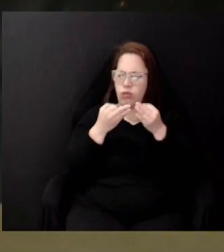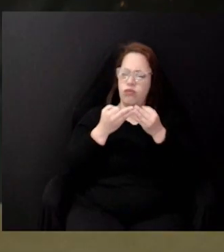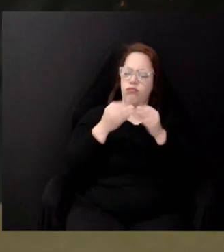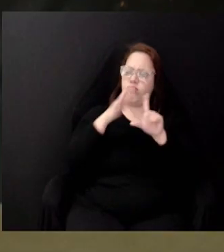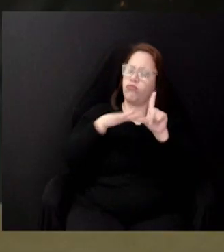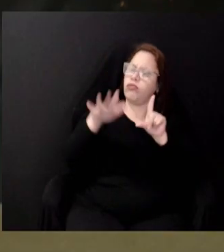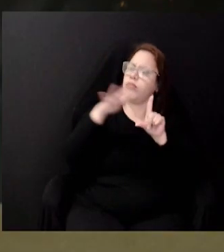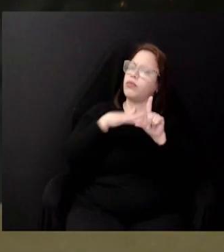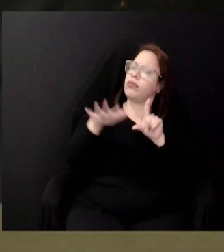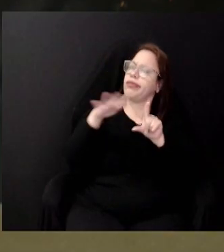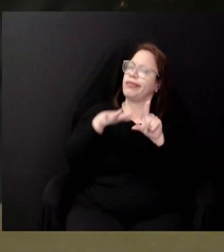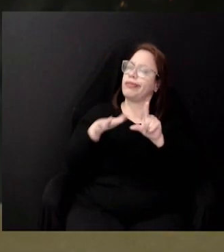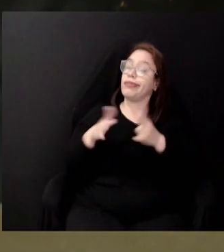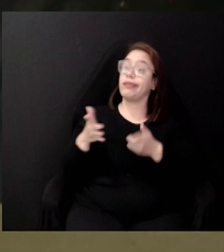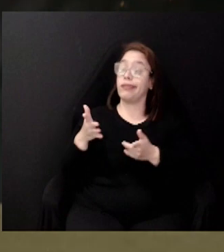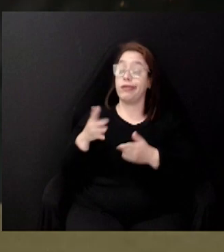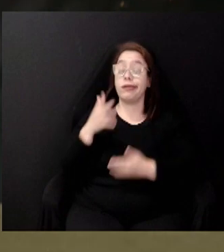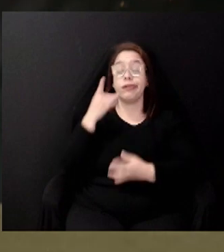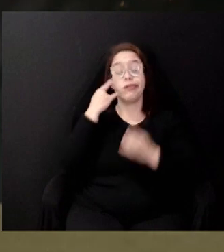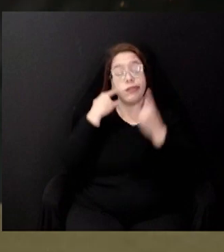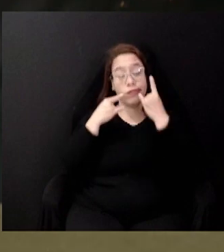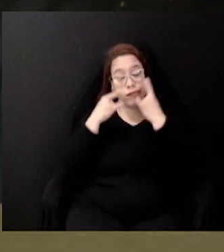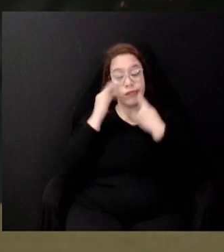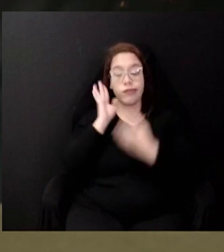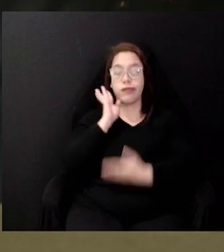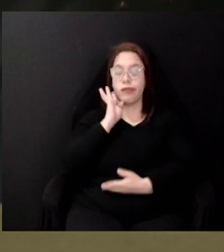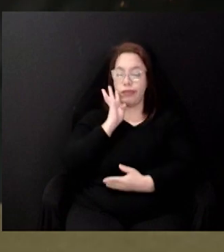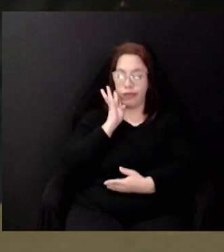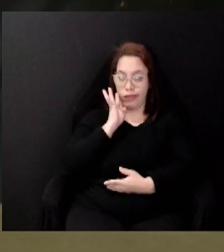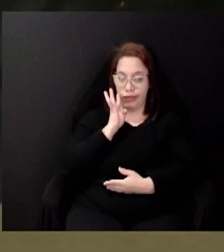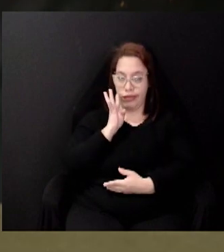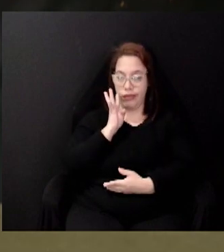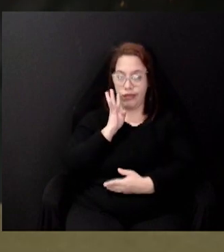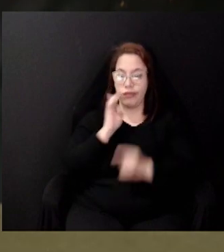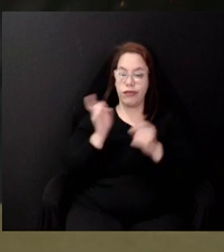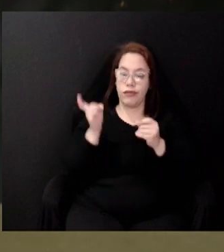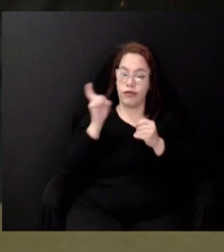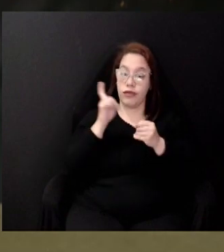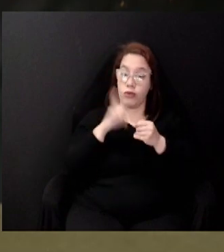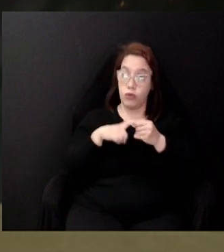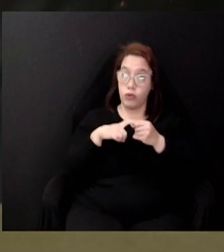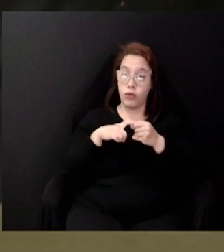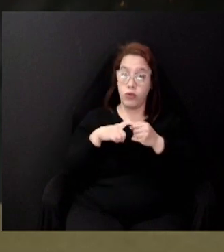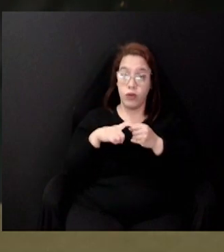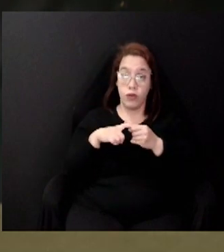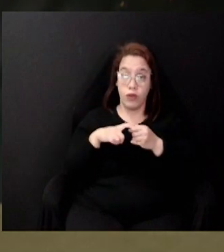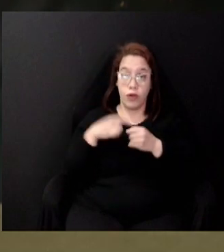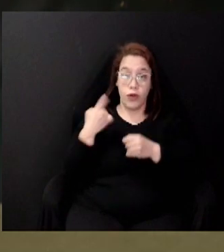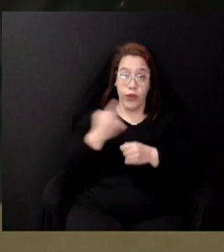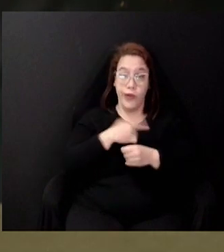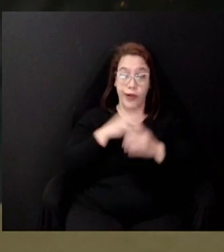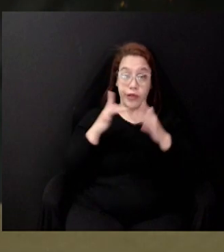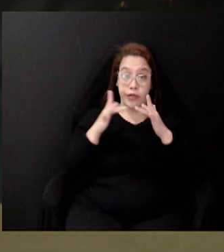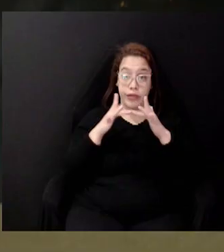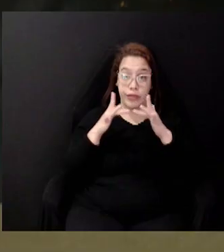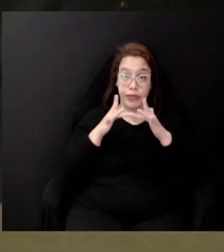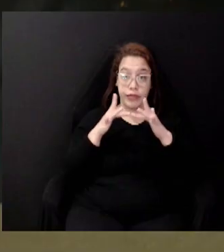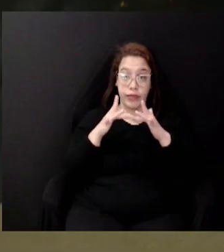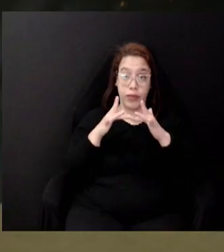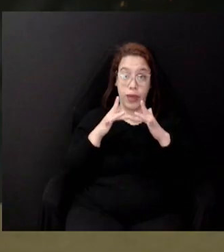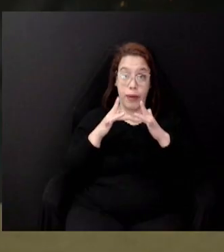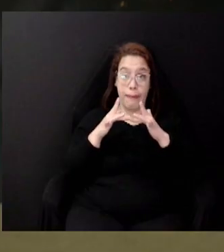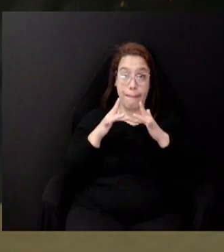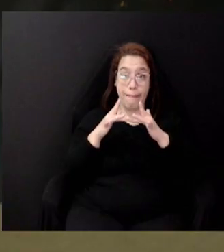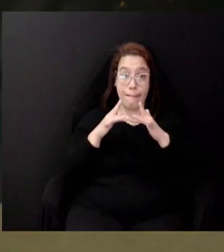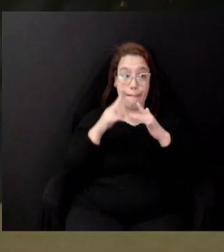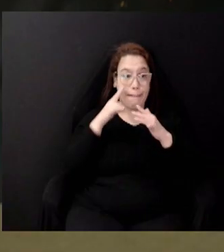uma tendência bem interessante, bem legal e que vai trazer de volta, de repente, a nossa conexão olho no olho,